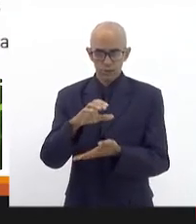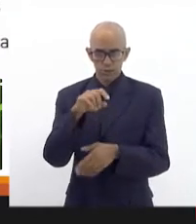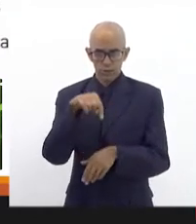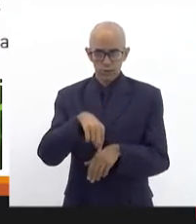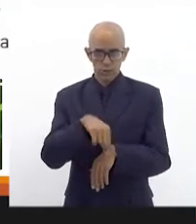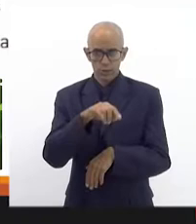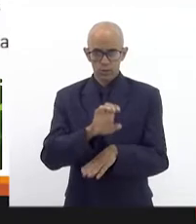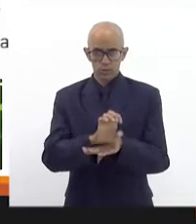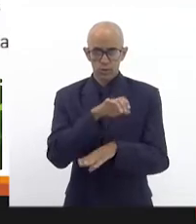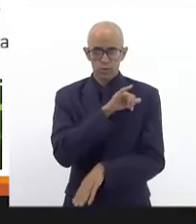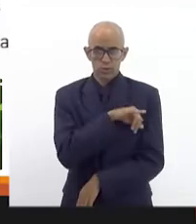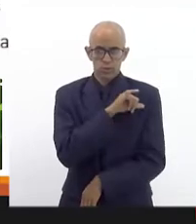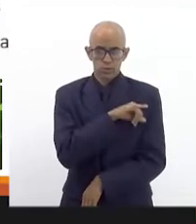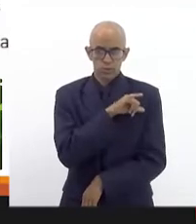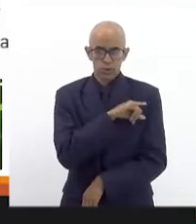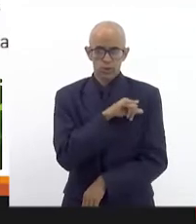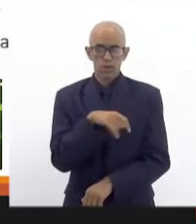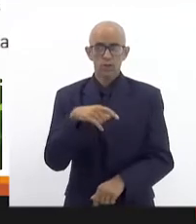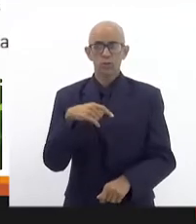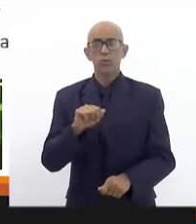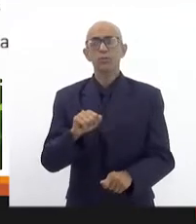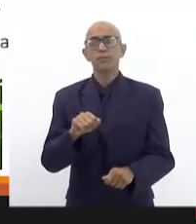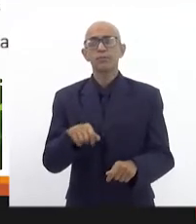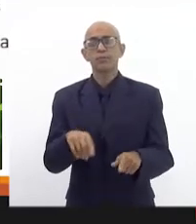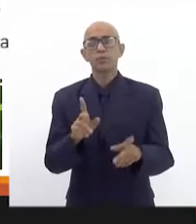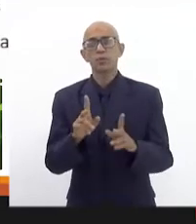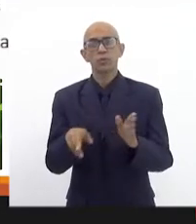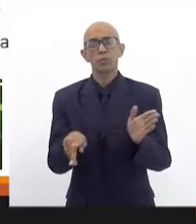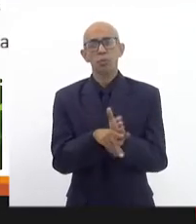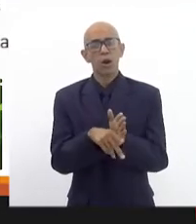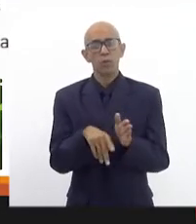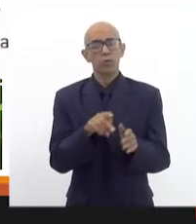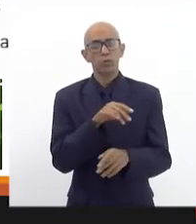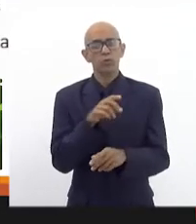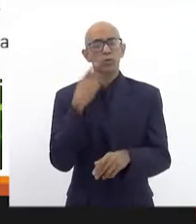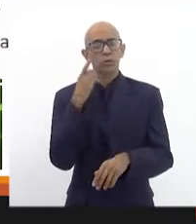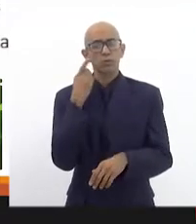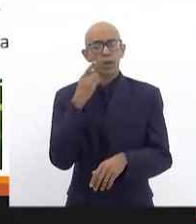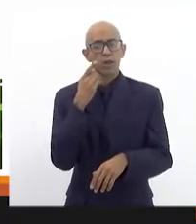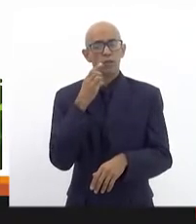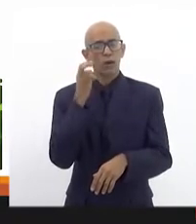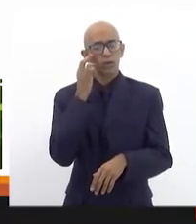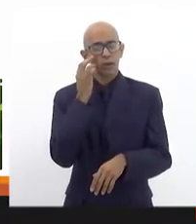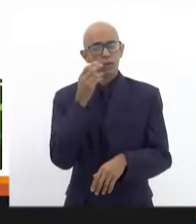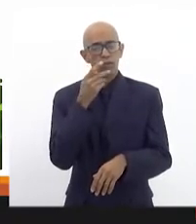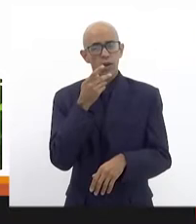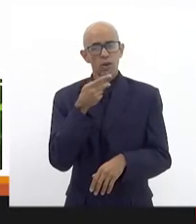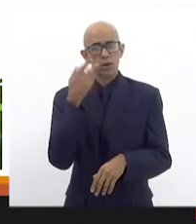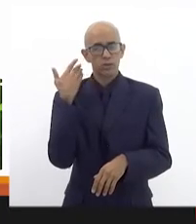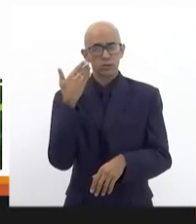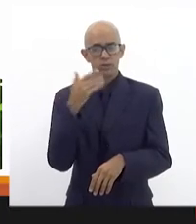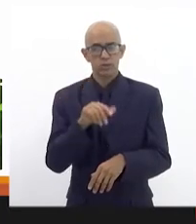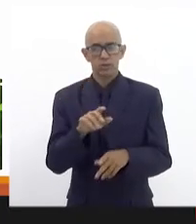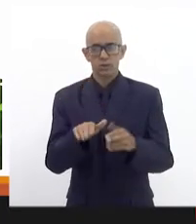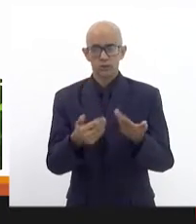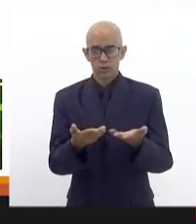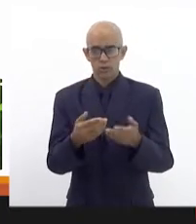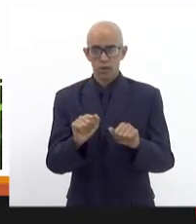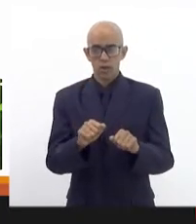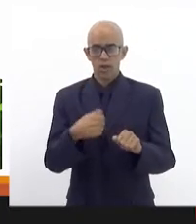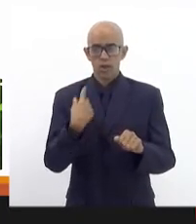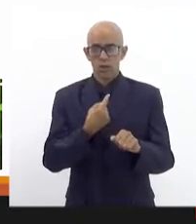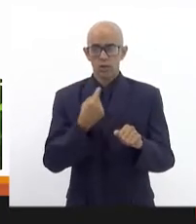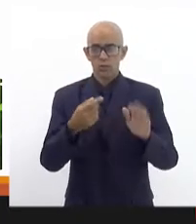né, em que o próprio deputado Valdec citou na sua fala inicial. Da nossa minuta,